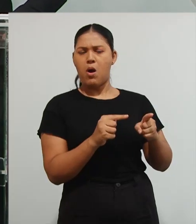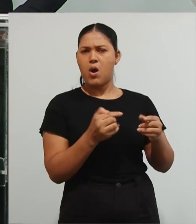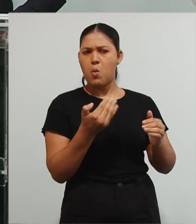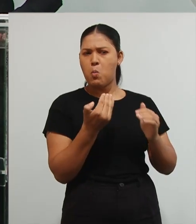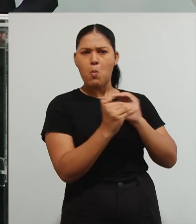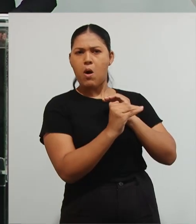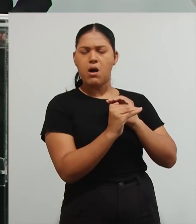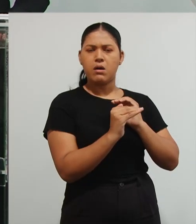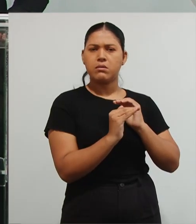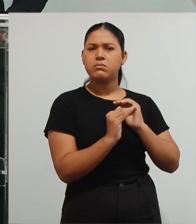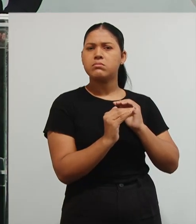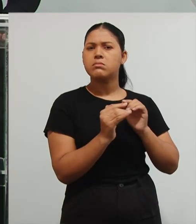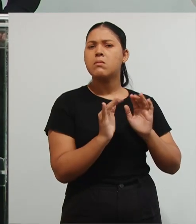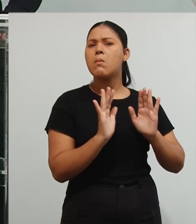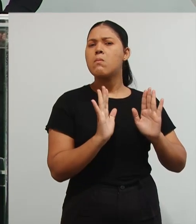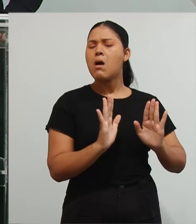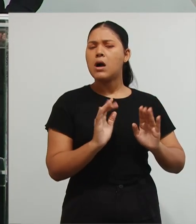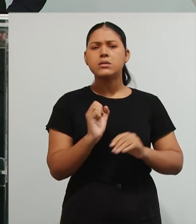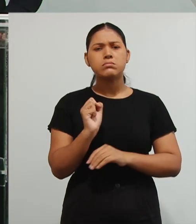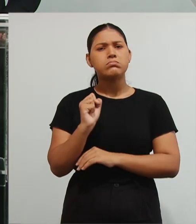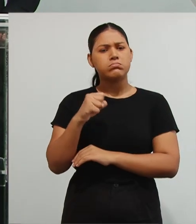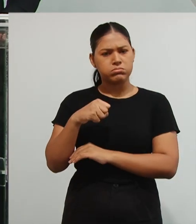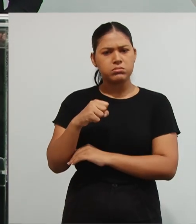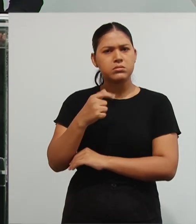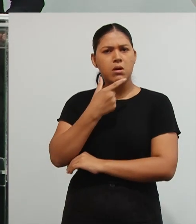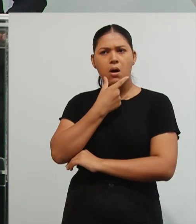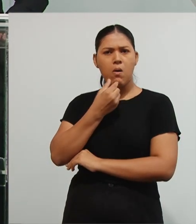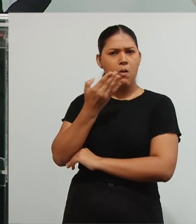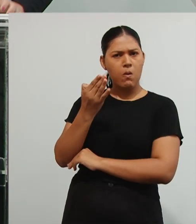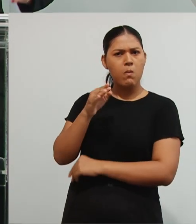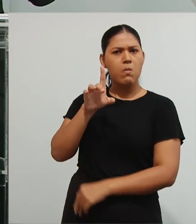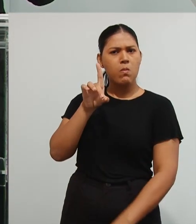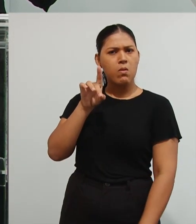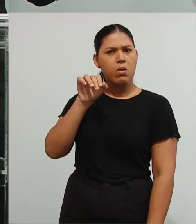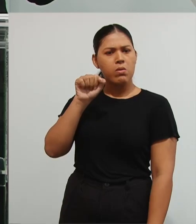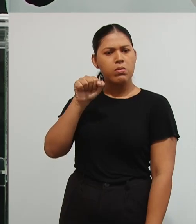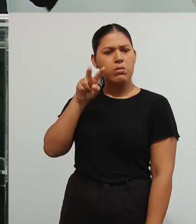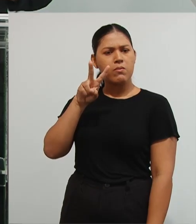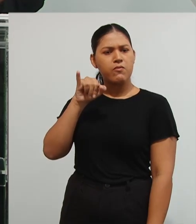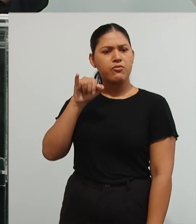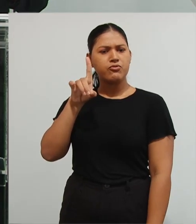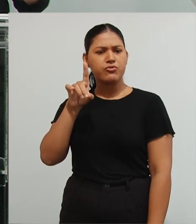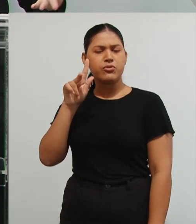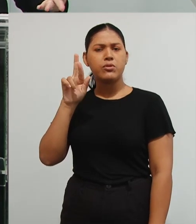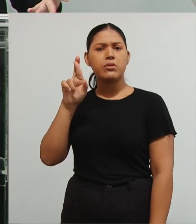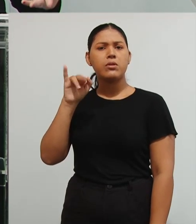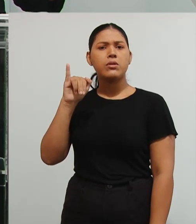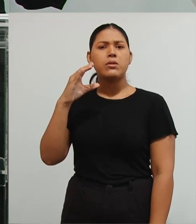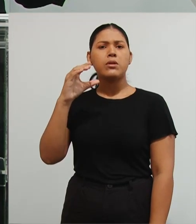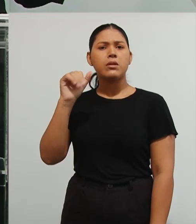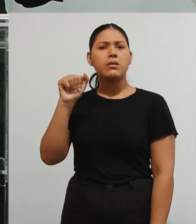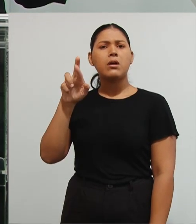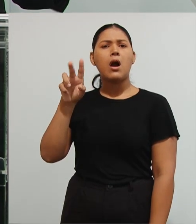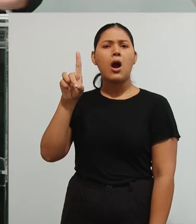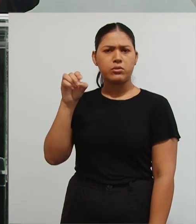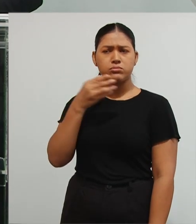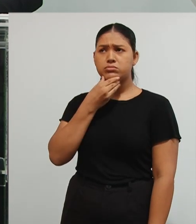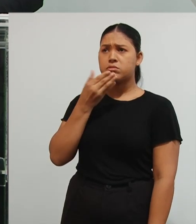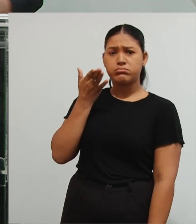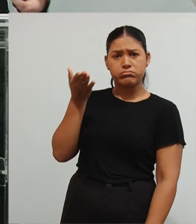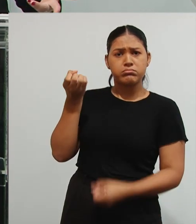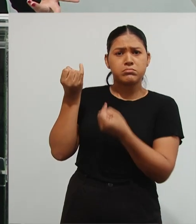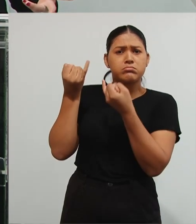final, mais pessoas empregadas nesse processo. E mais bem remuneradas são essas pessoas. Gente,